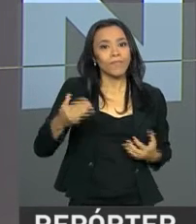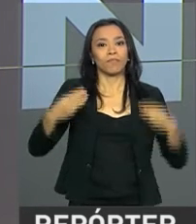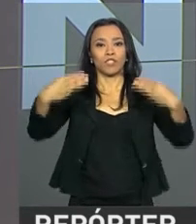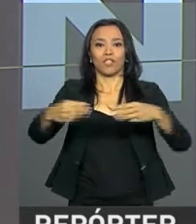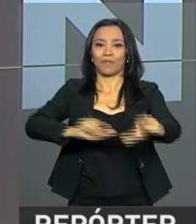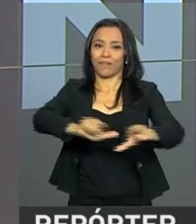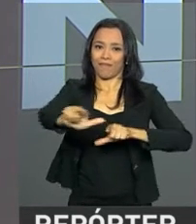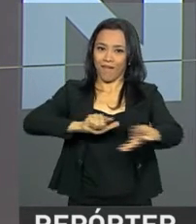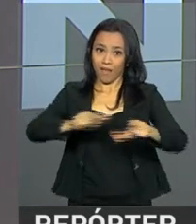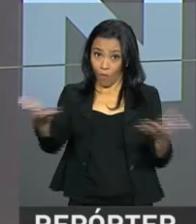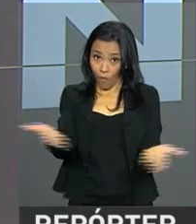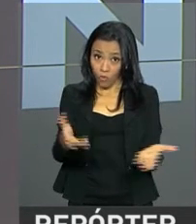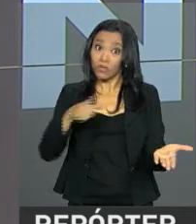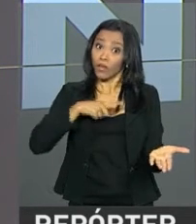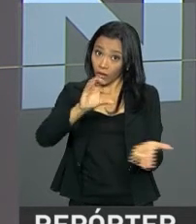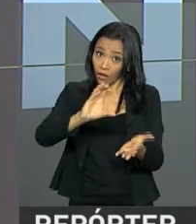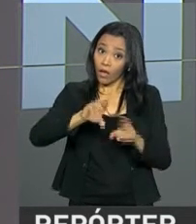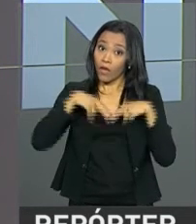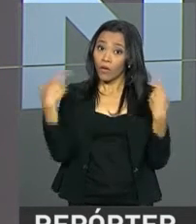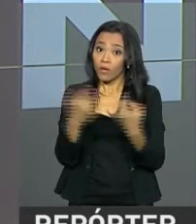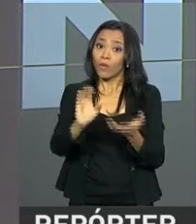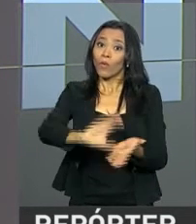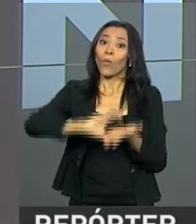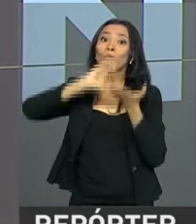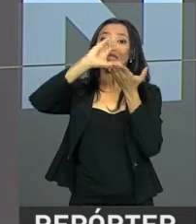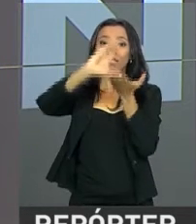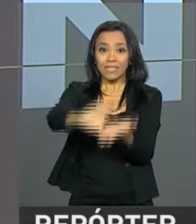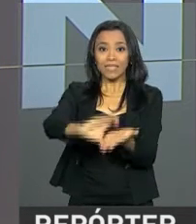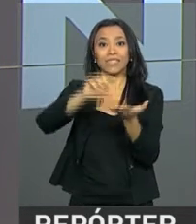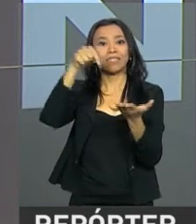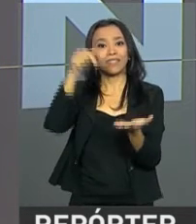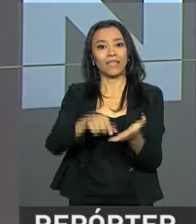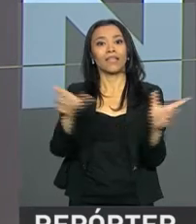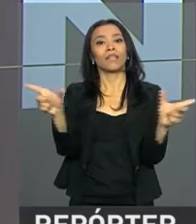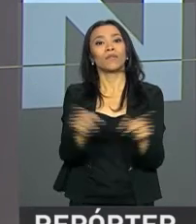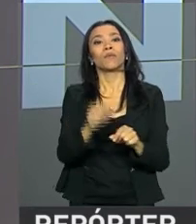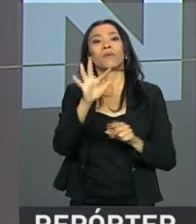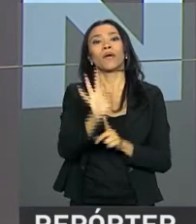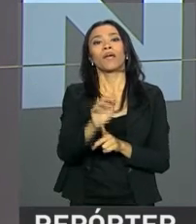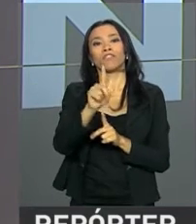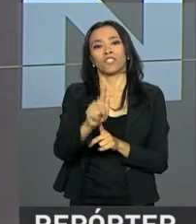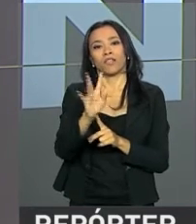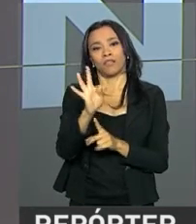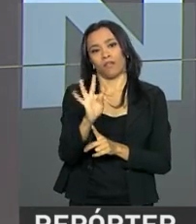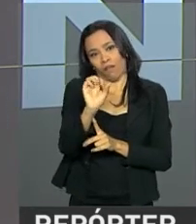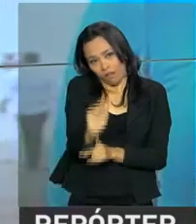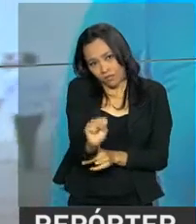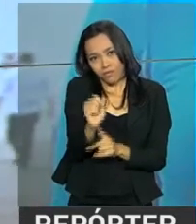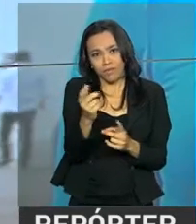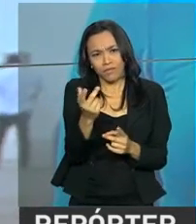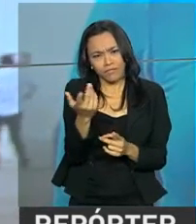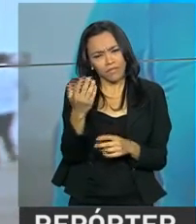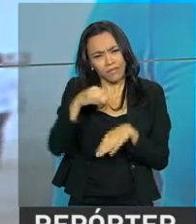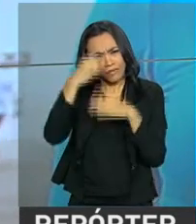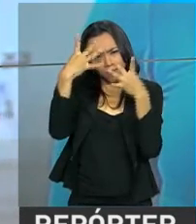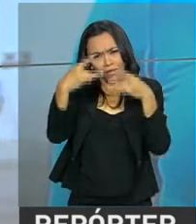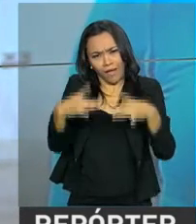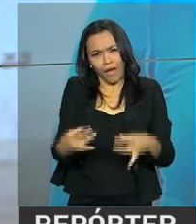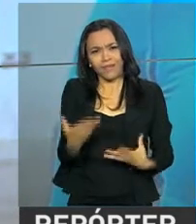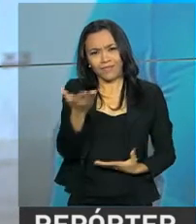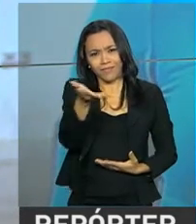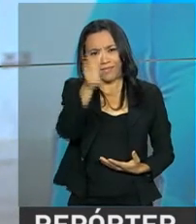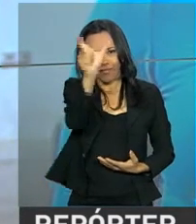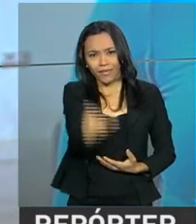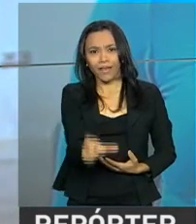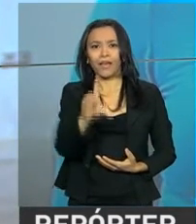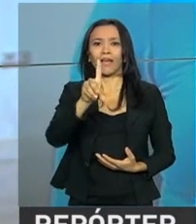do Trabalho, porque hoje tem reunião do Conselho Curador do Fundo de Garantia do Tempo de Serviço, FGTS. Quem traz os detalhes para a gente é a